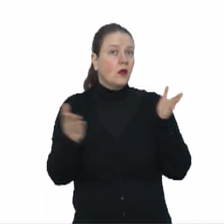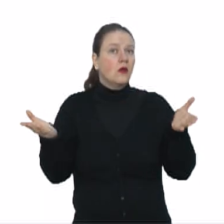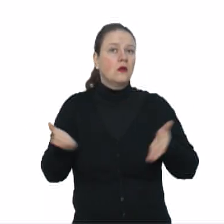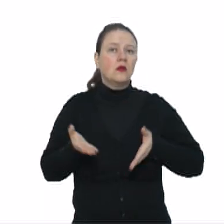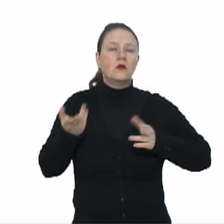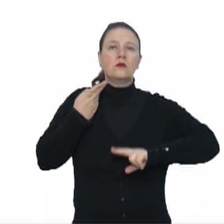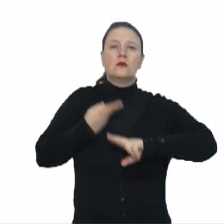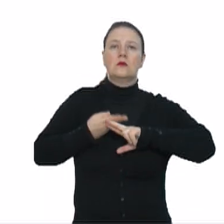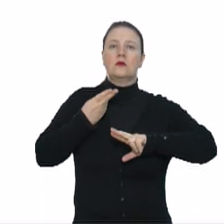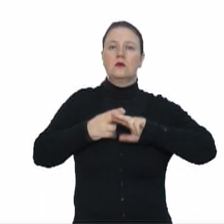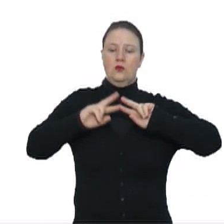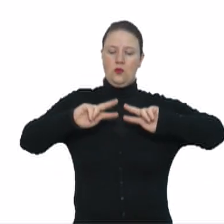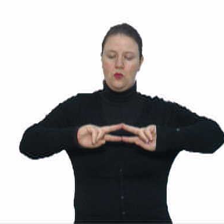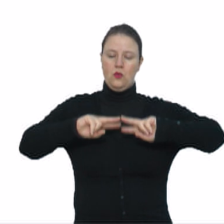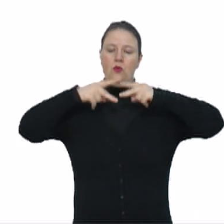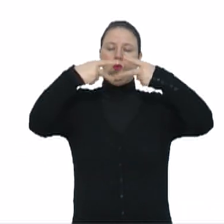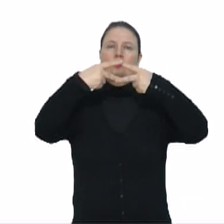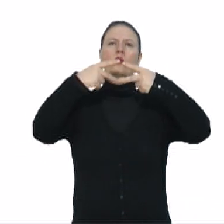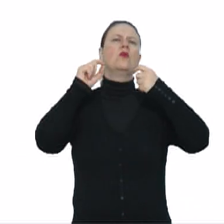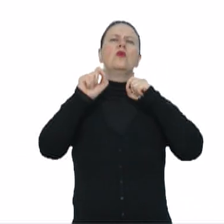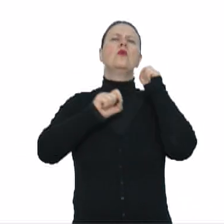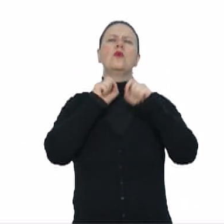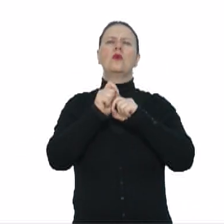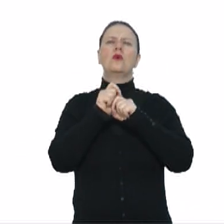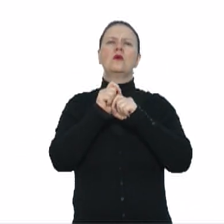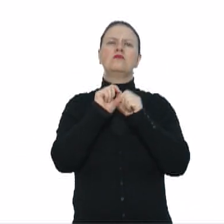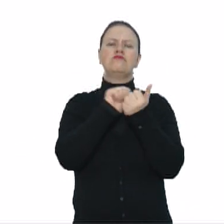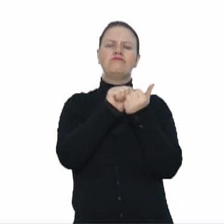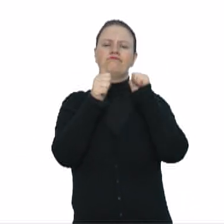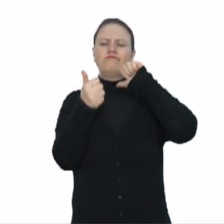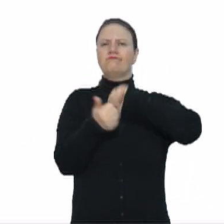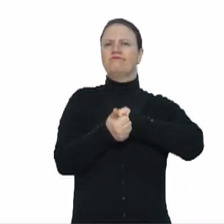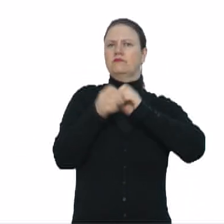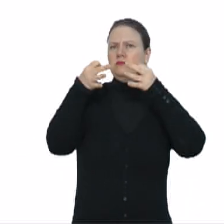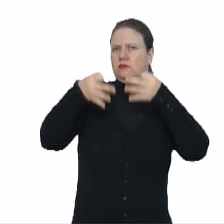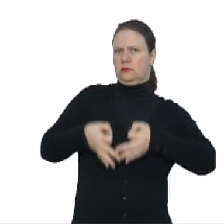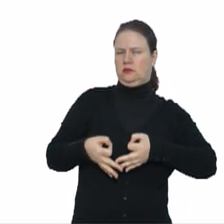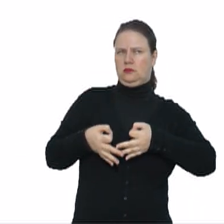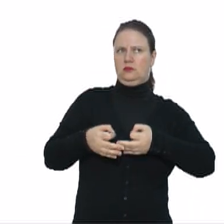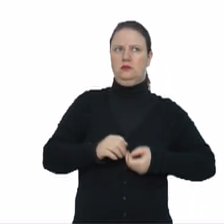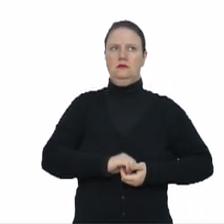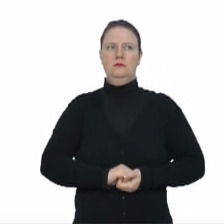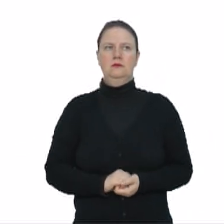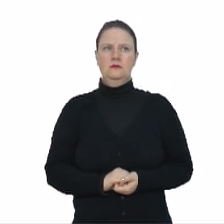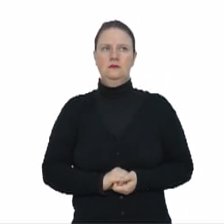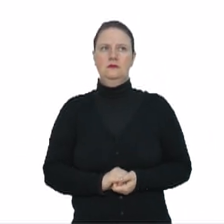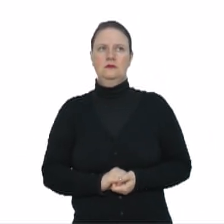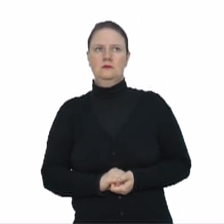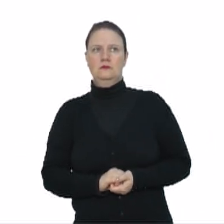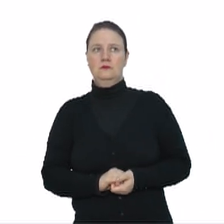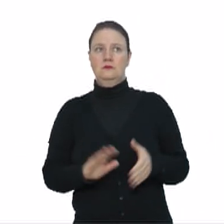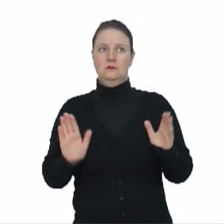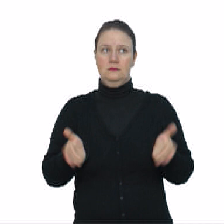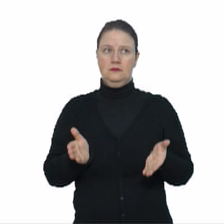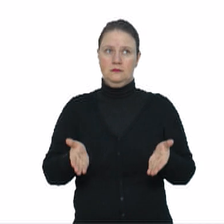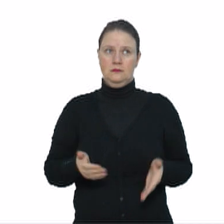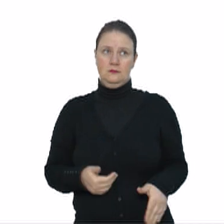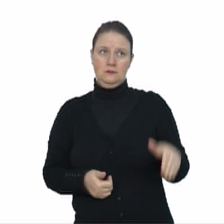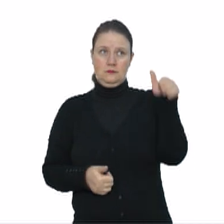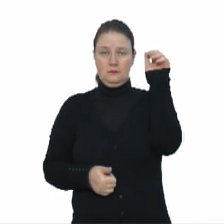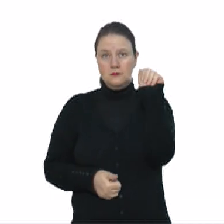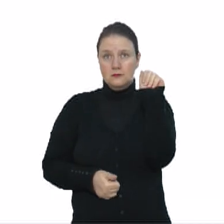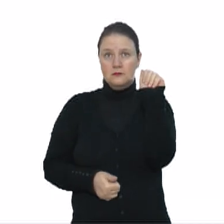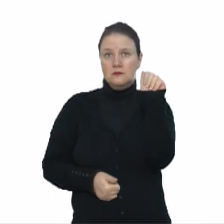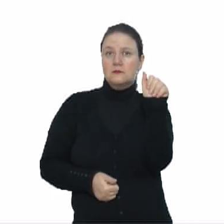estamos usando a linking word. Qual seria a mais adequada para essa resposta? It was raining, so or